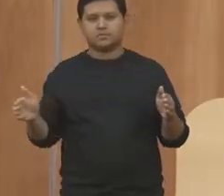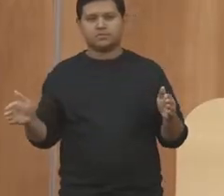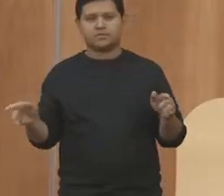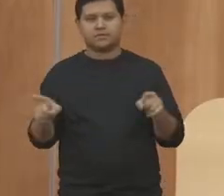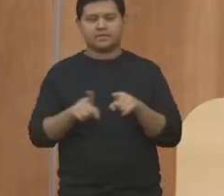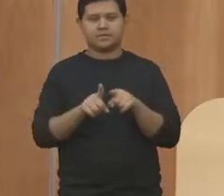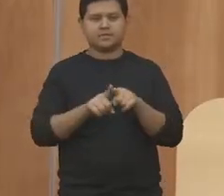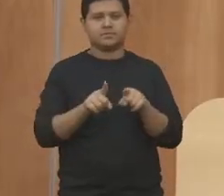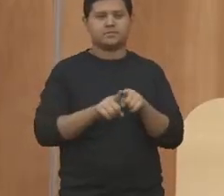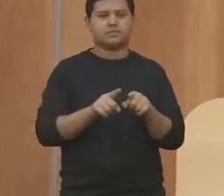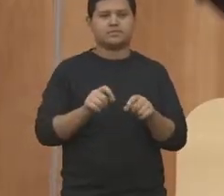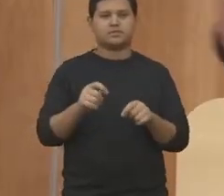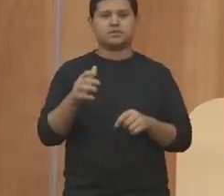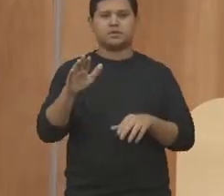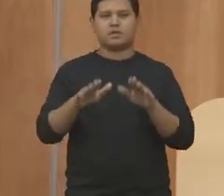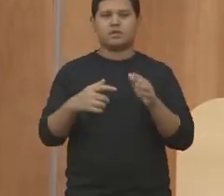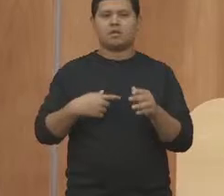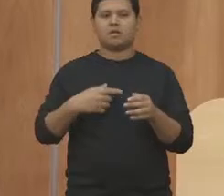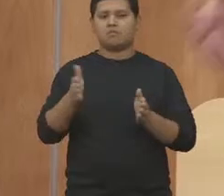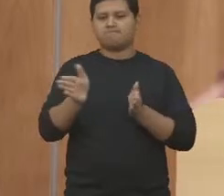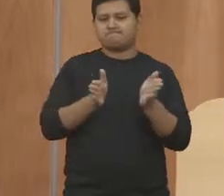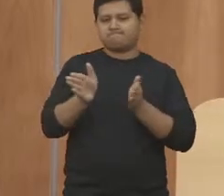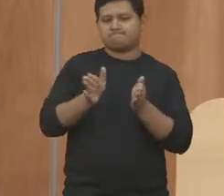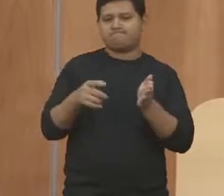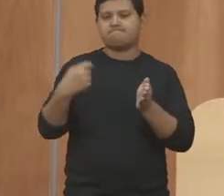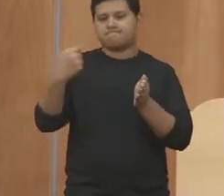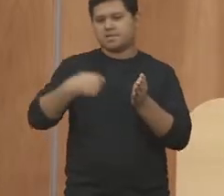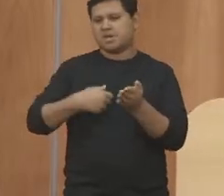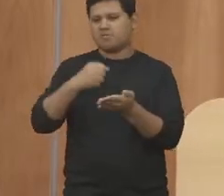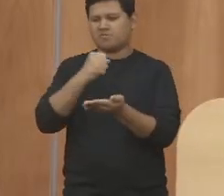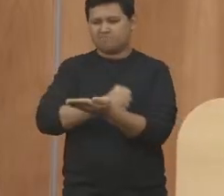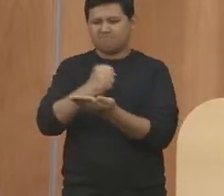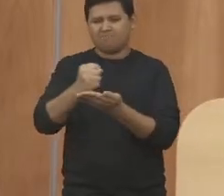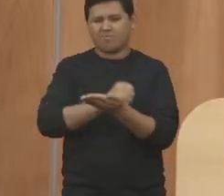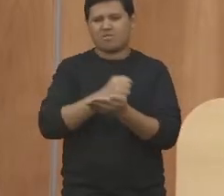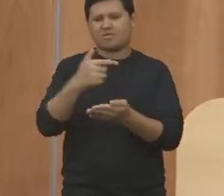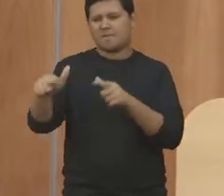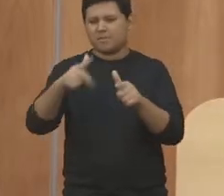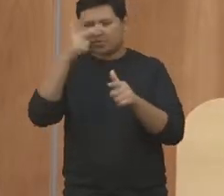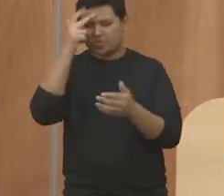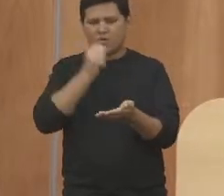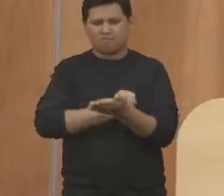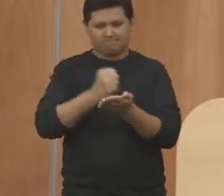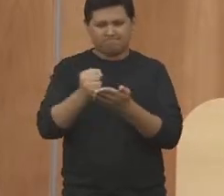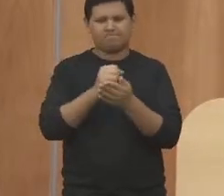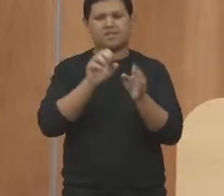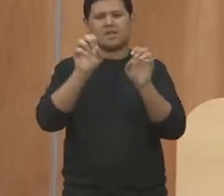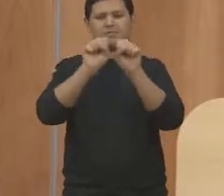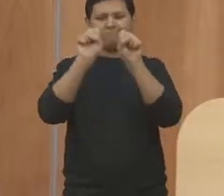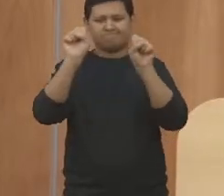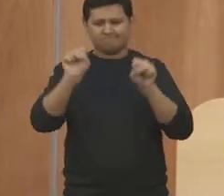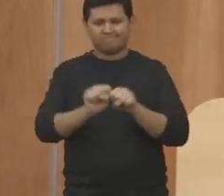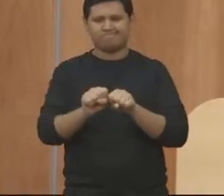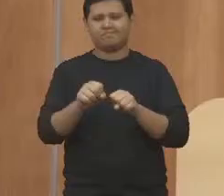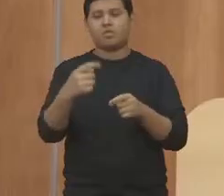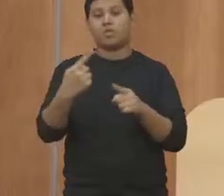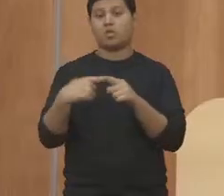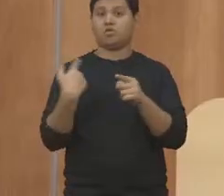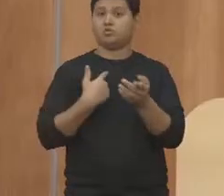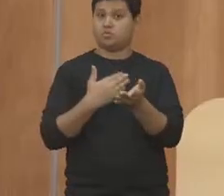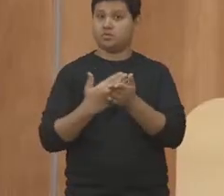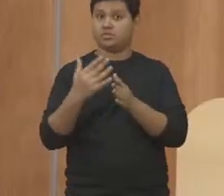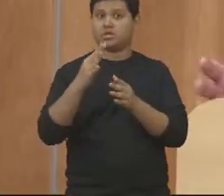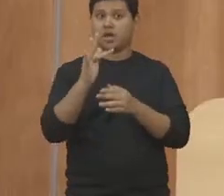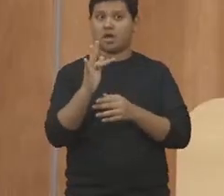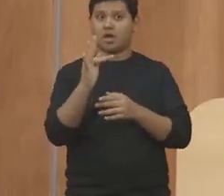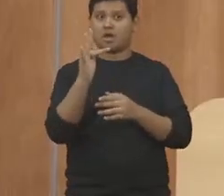receita. Eu tenho que contratar pessoal, eu tenho que disponibilizar software. Então, é algo que começamos a planejar num ano para o resultado vir